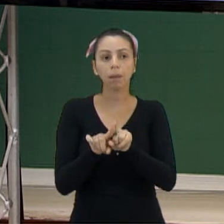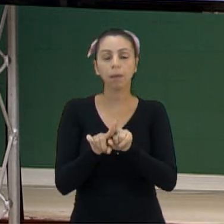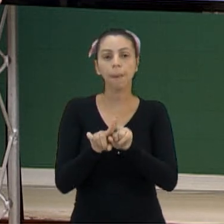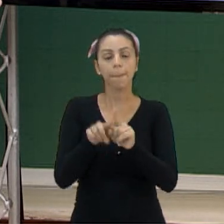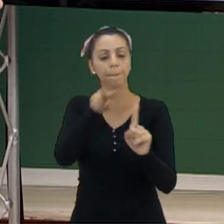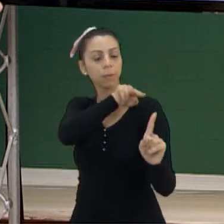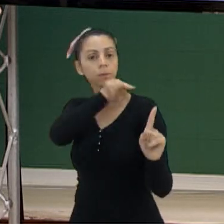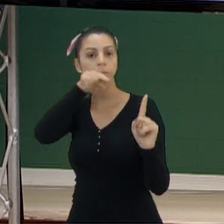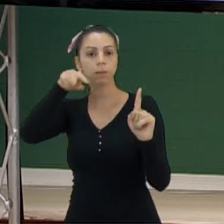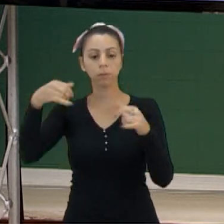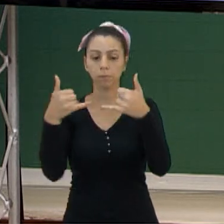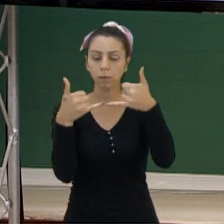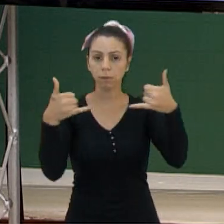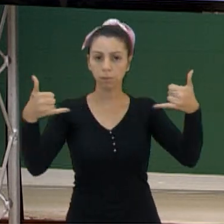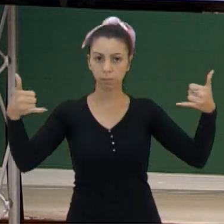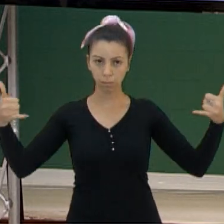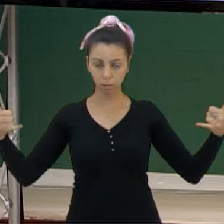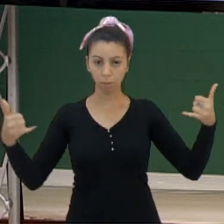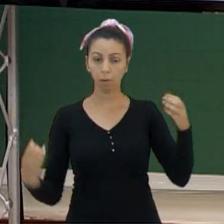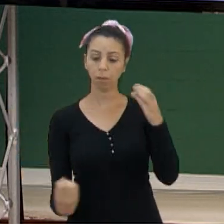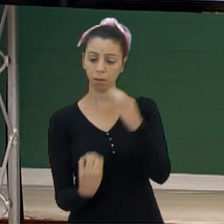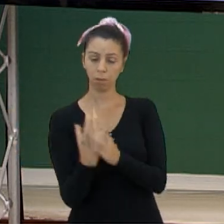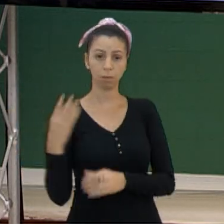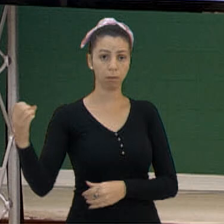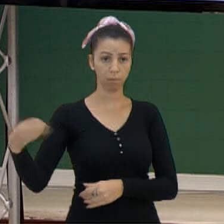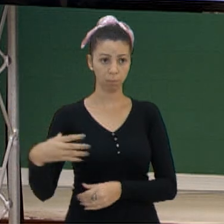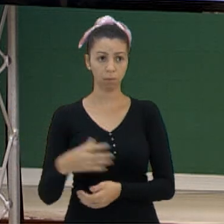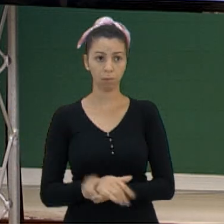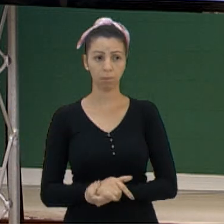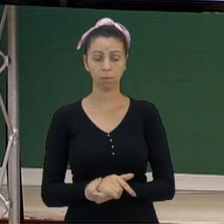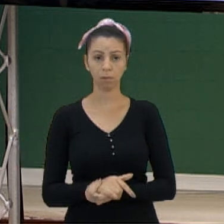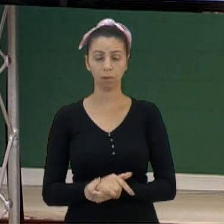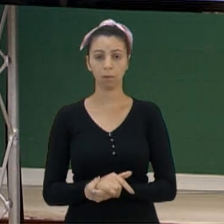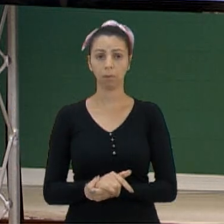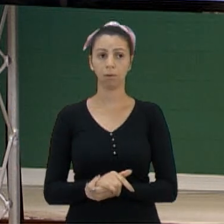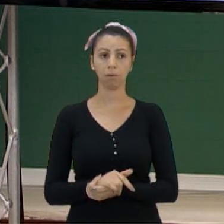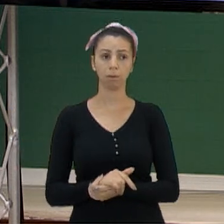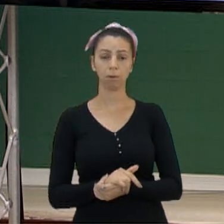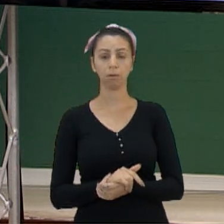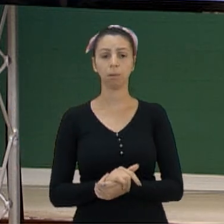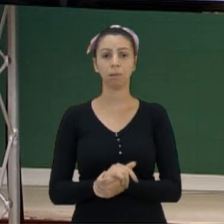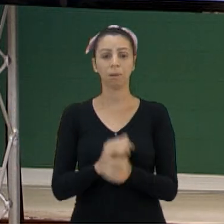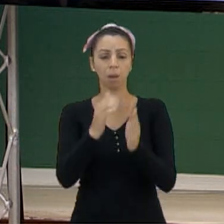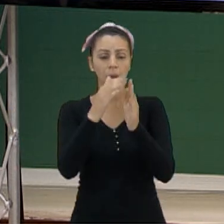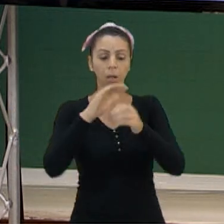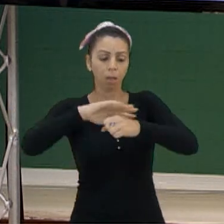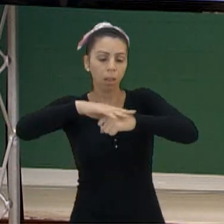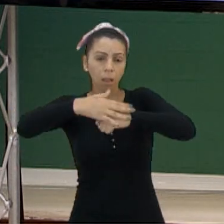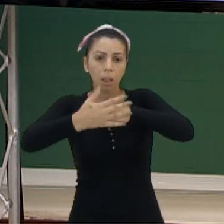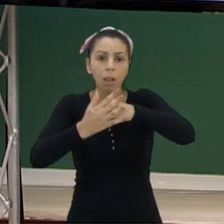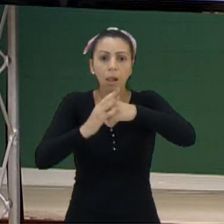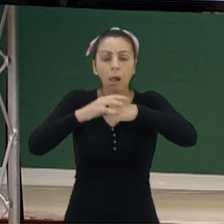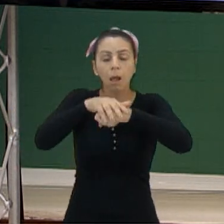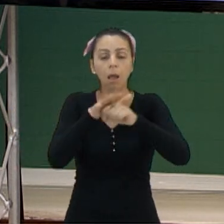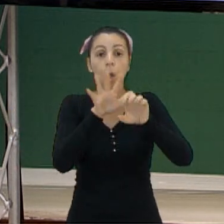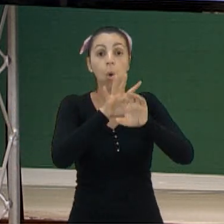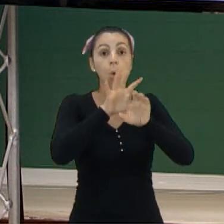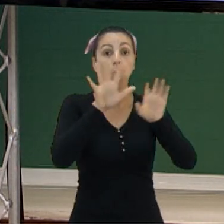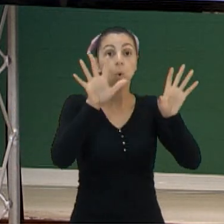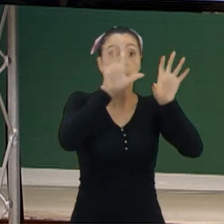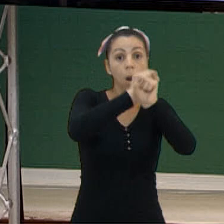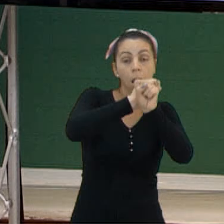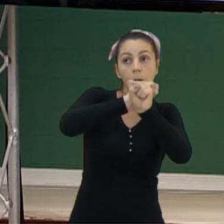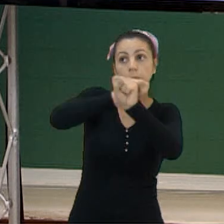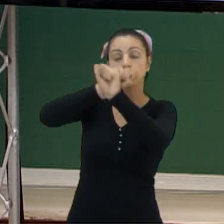o Brunelleschi, lembra? Do Renascimento. Aqui não, alto contraste. Ninguém trabalhou melhor o claro-escuro do que o